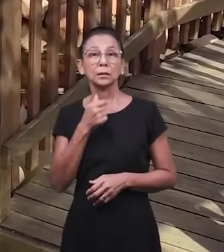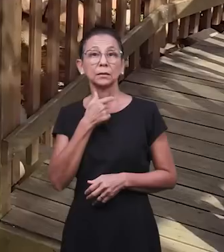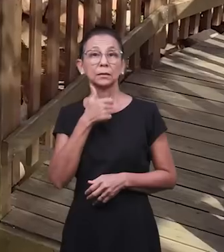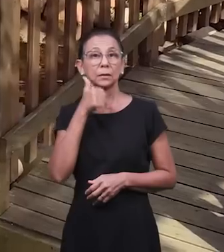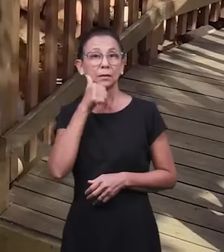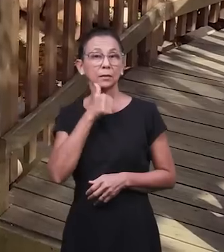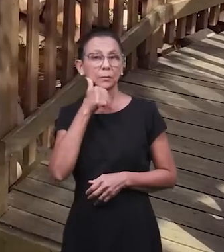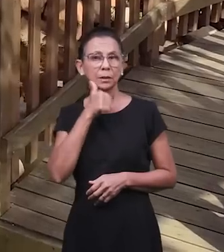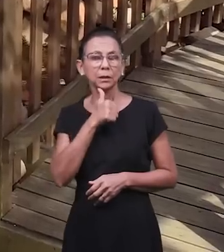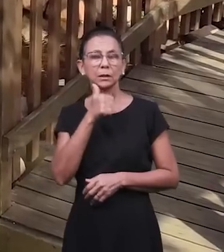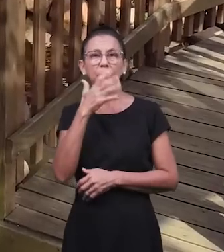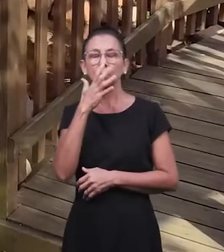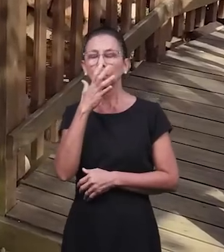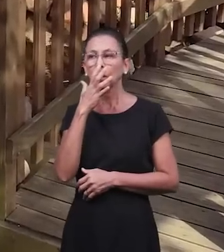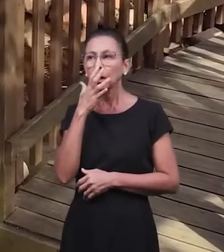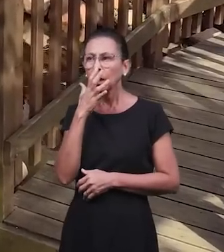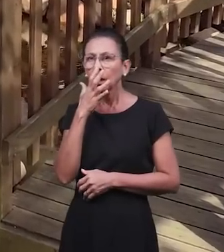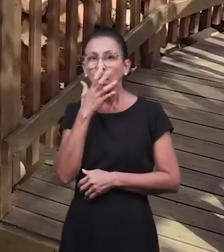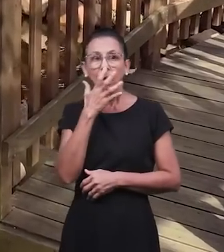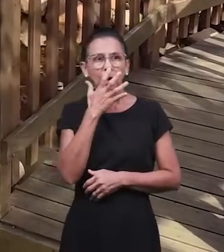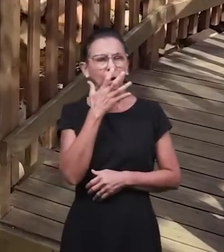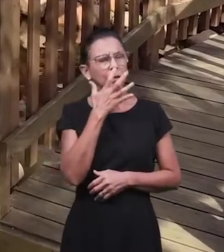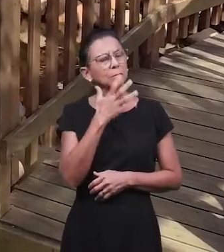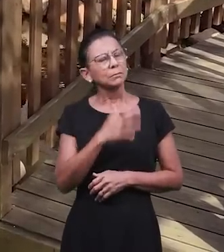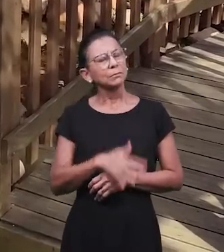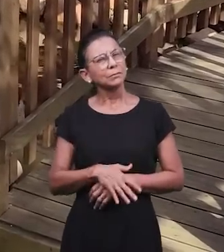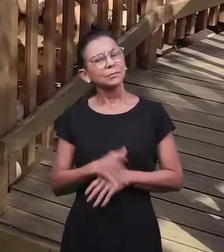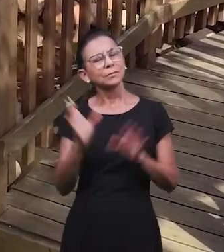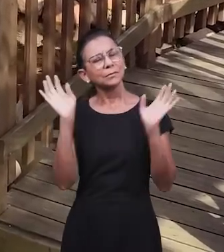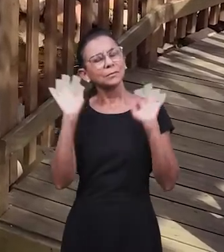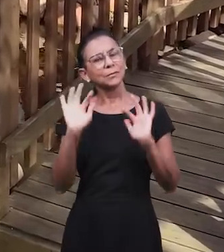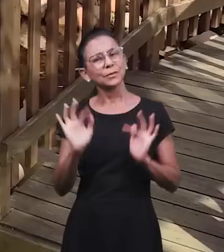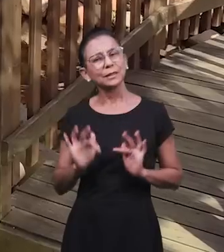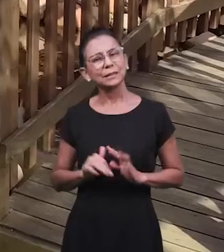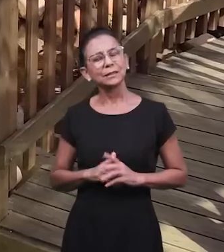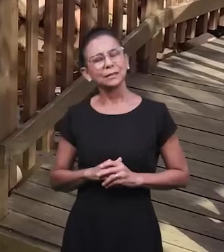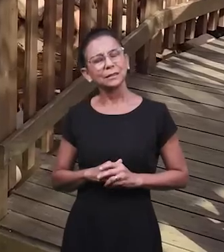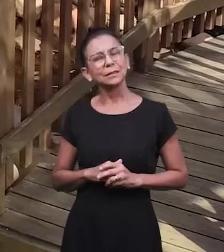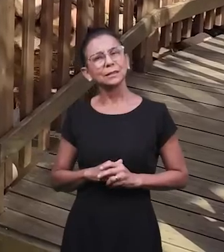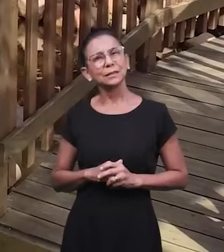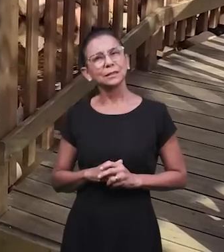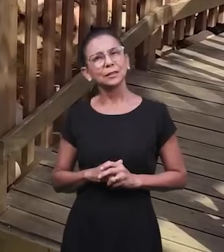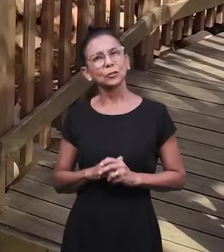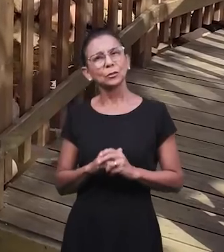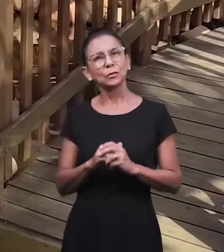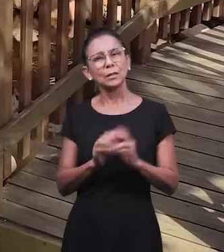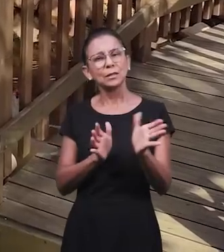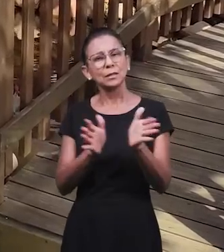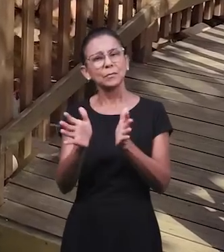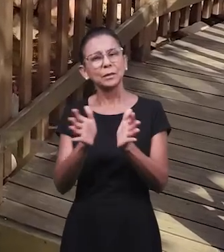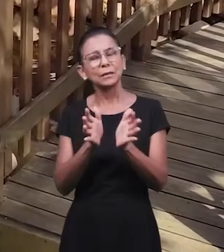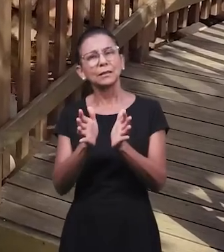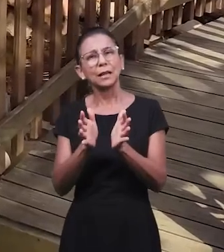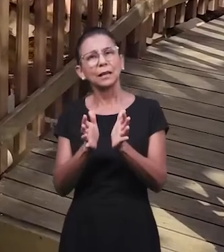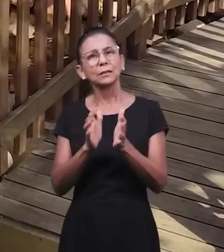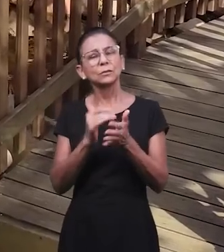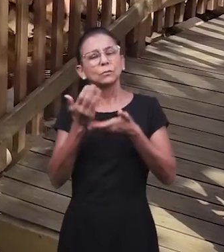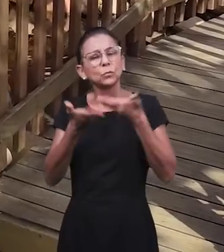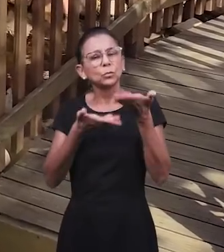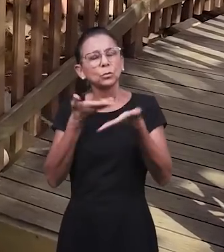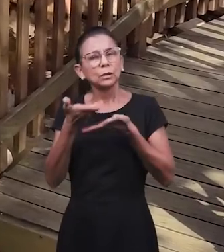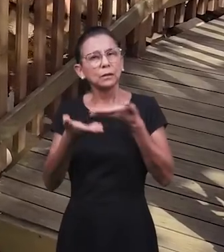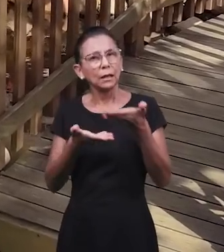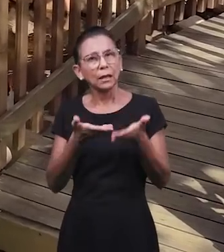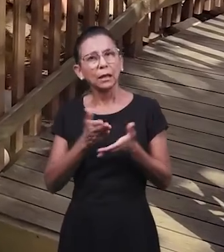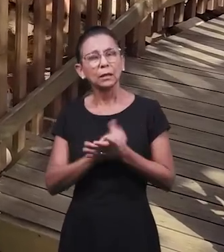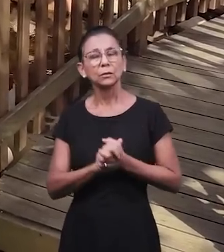transmitida a aula. E o comentário dela foi o seguinte, depois de uma assistência, que ela frequenta uma